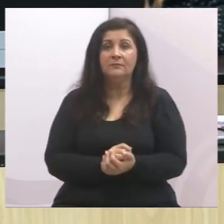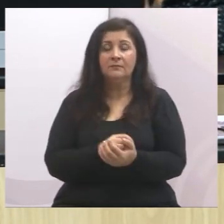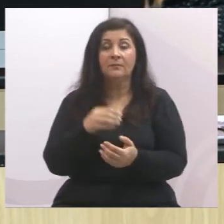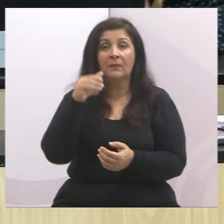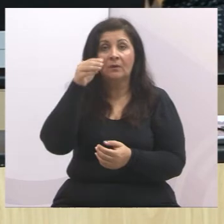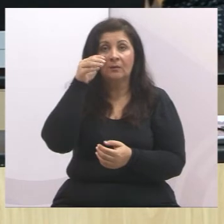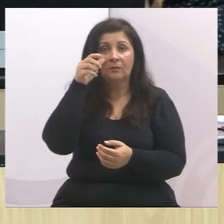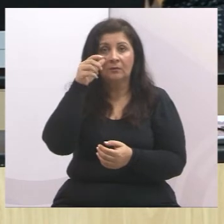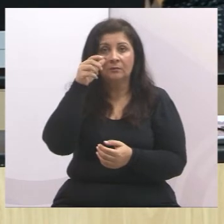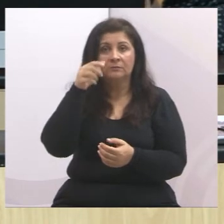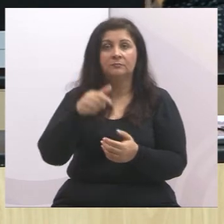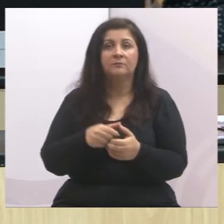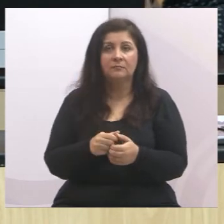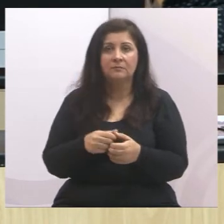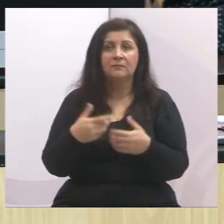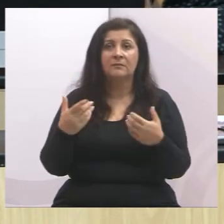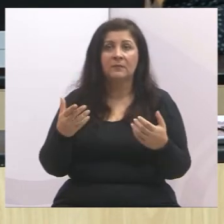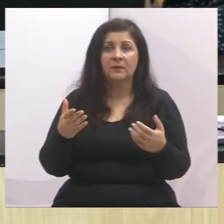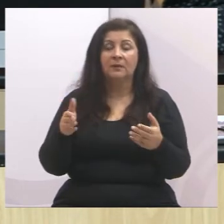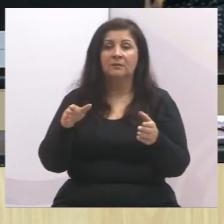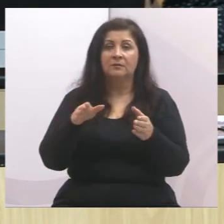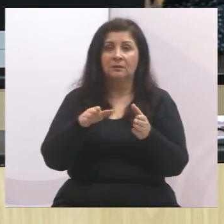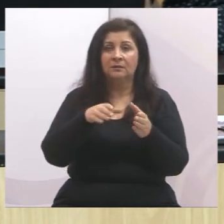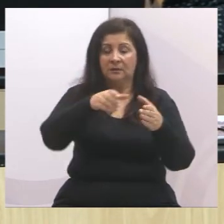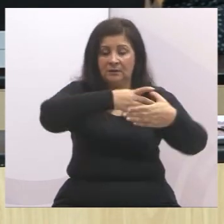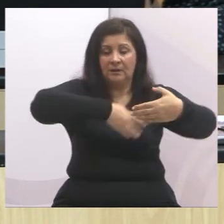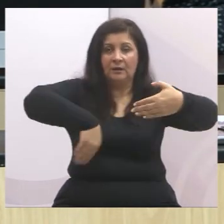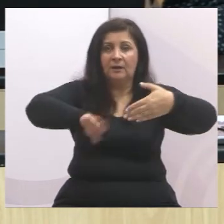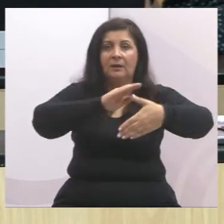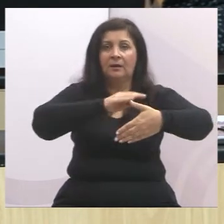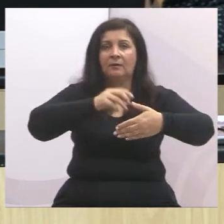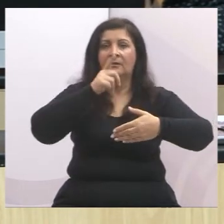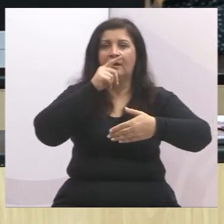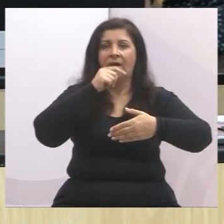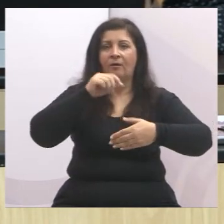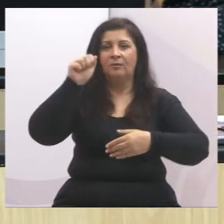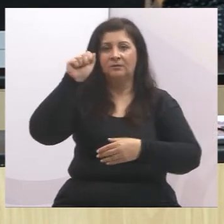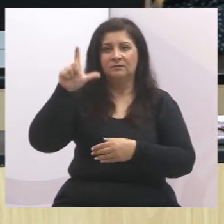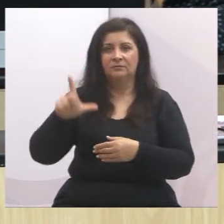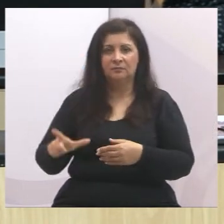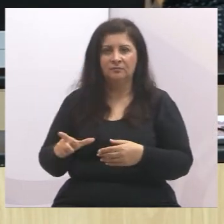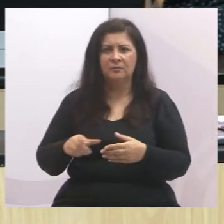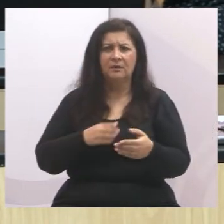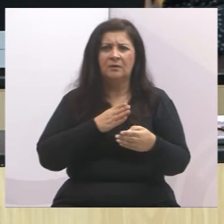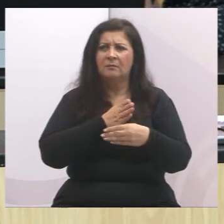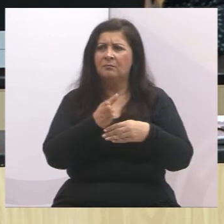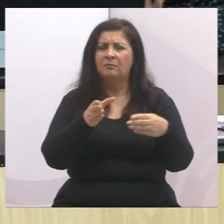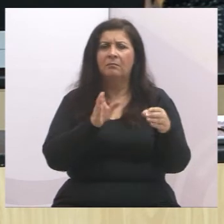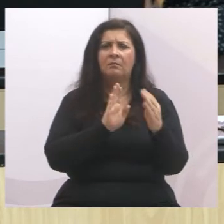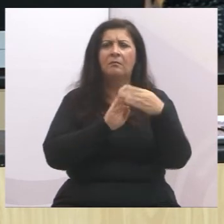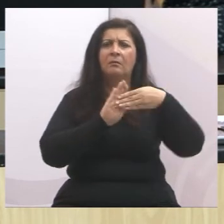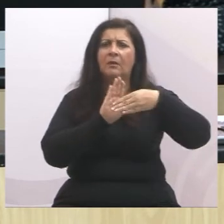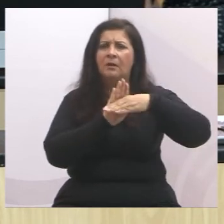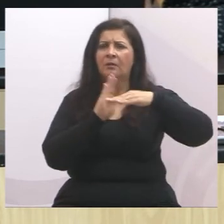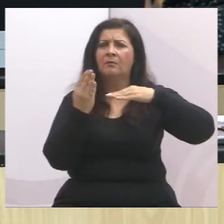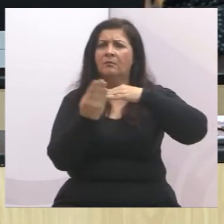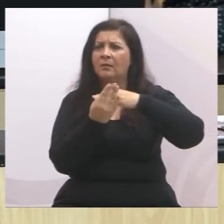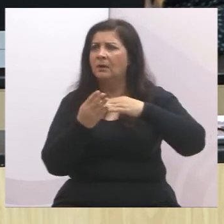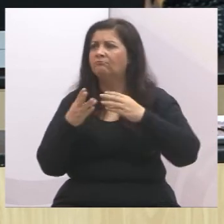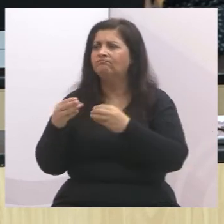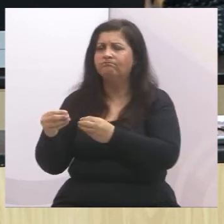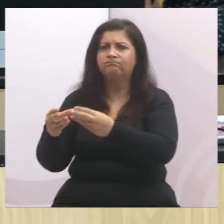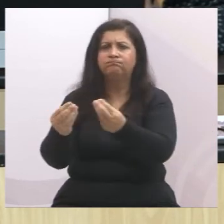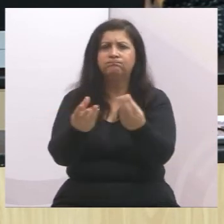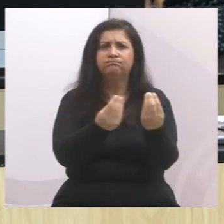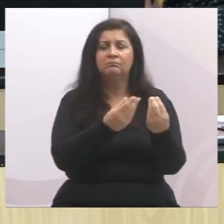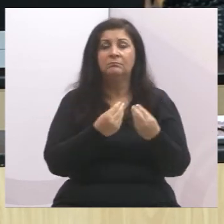já lotado, na altura do bairro Lagoa Azul, ainda viria a passar por vários bairros até chegar ao centro da cidade. É certo que a